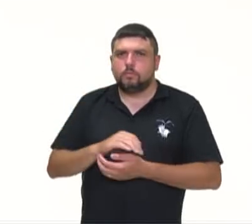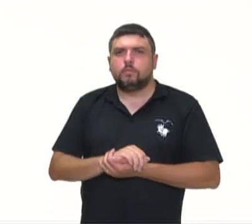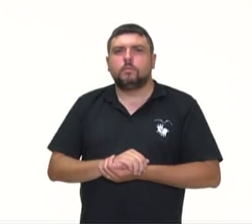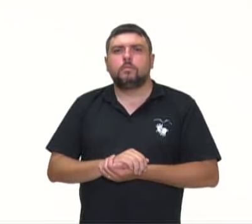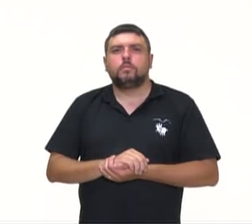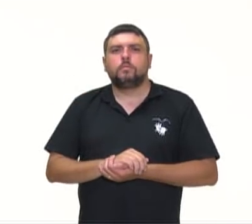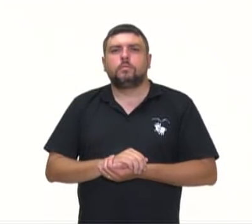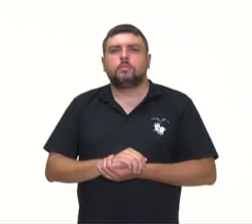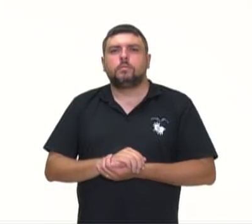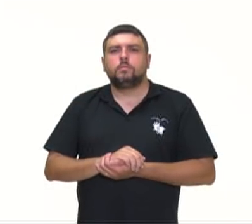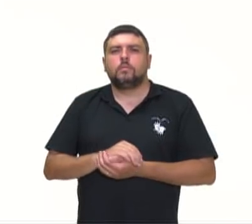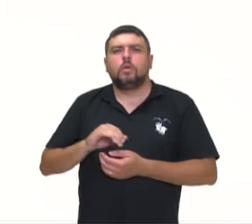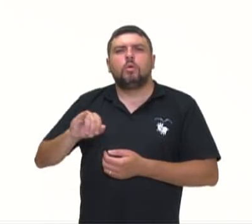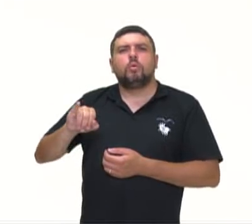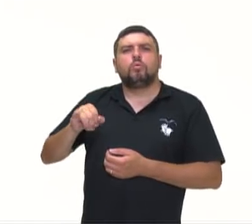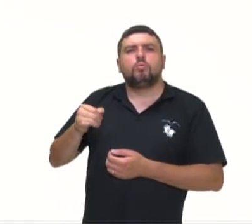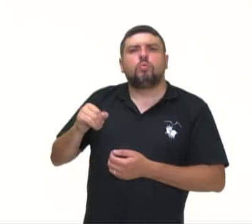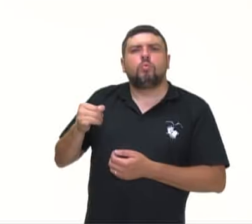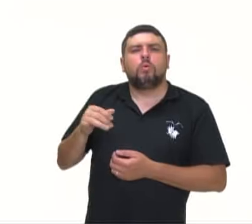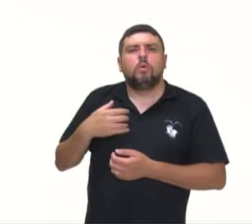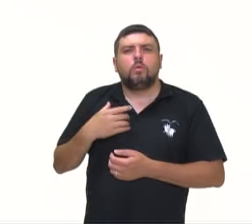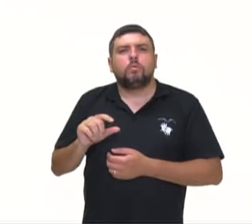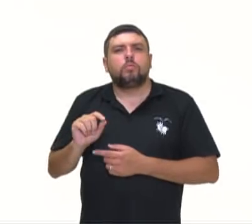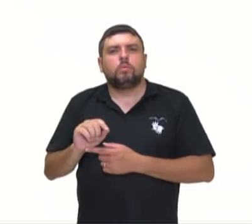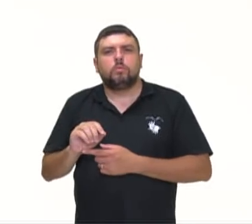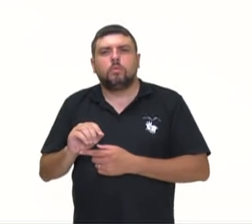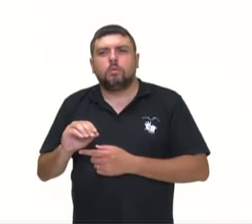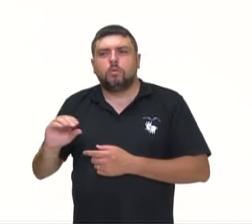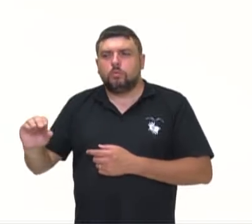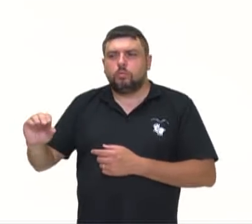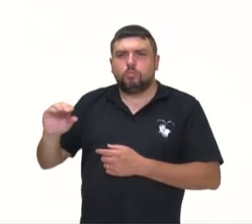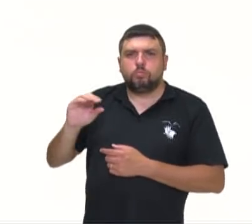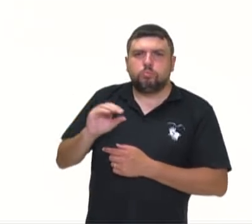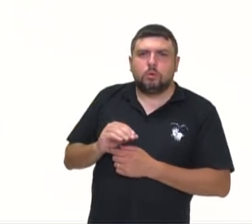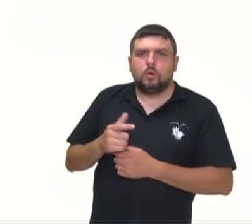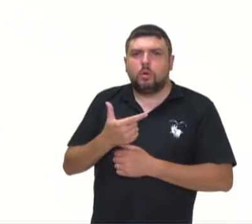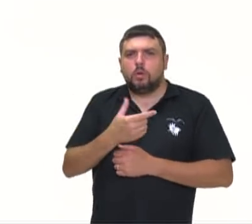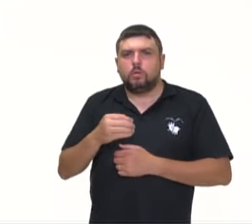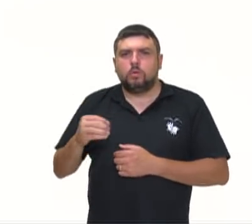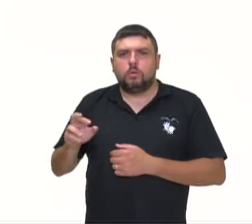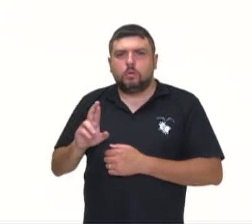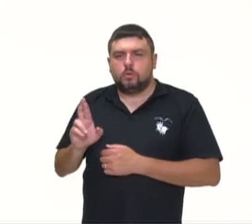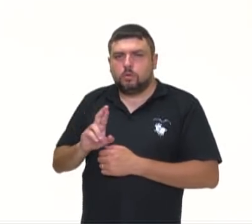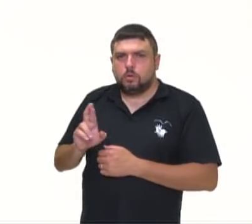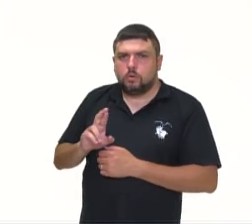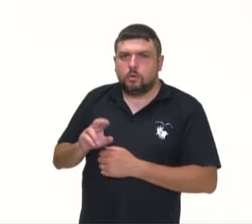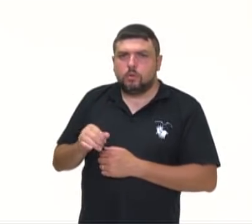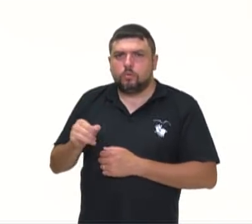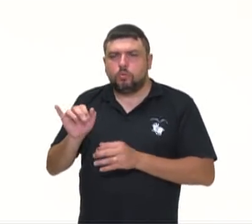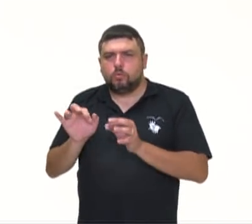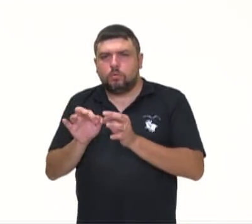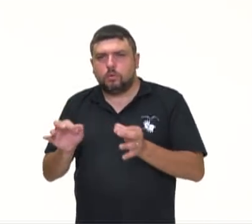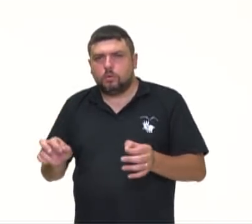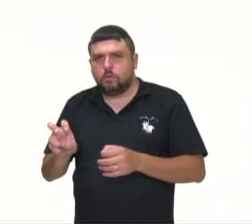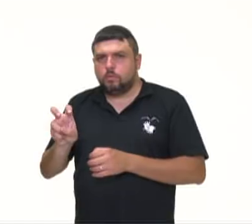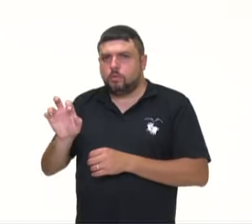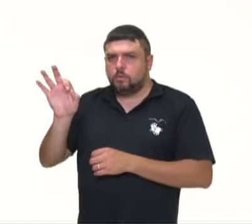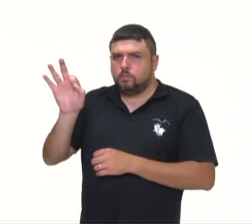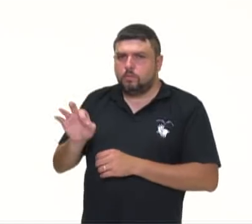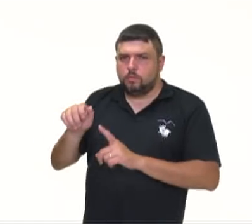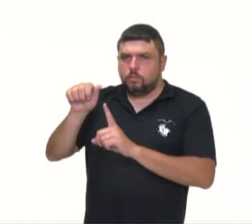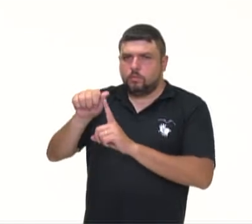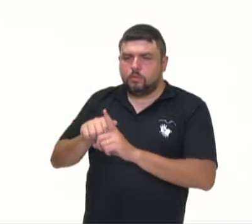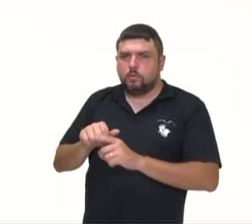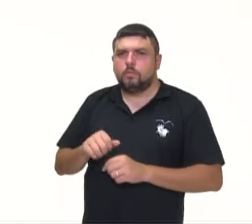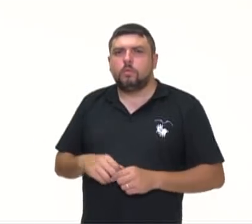tomou R$200 a juros simples, com uma taxa de 5% ao mês. Um mês após o empréstimo, ele